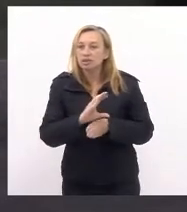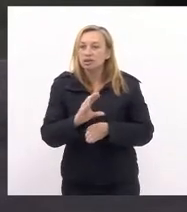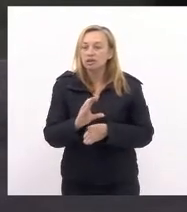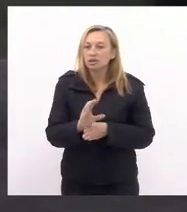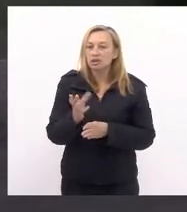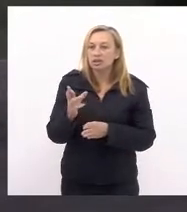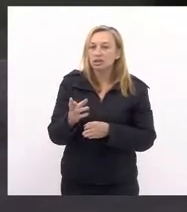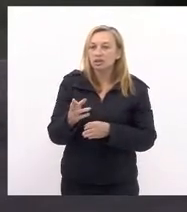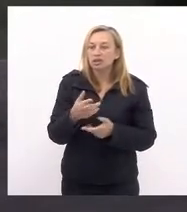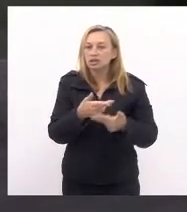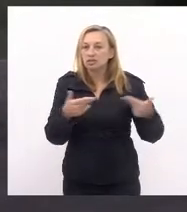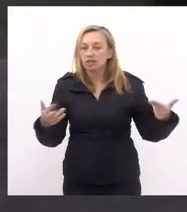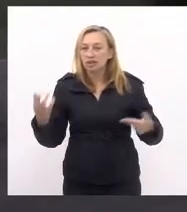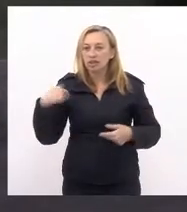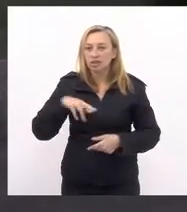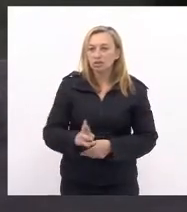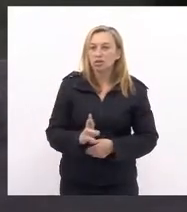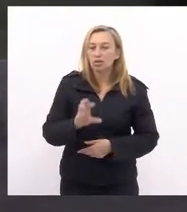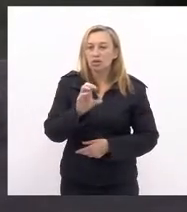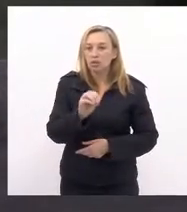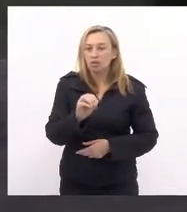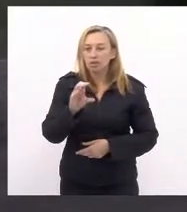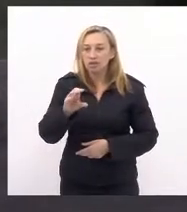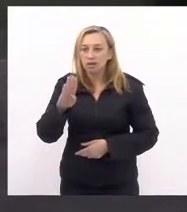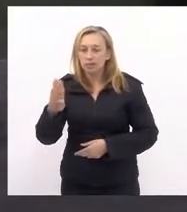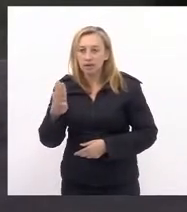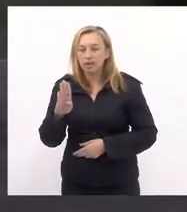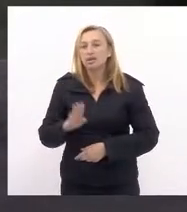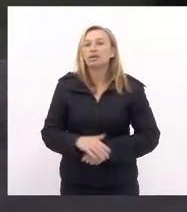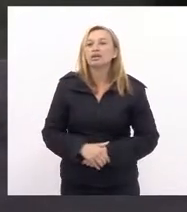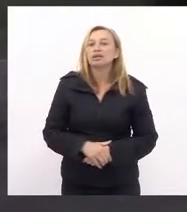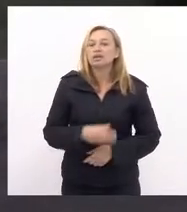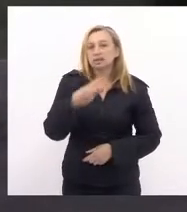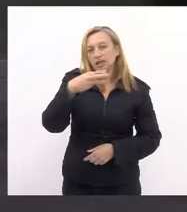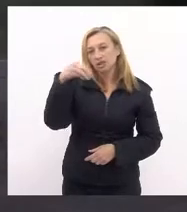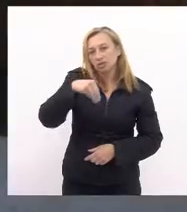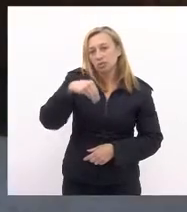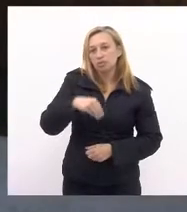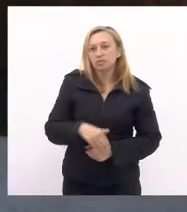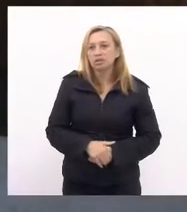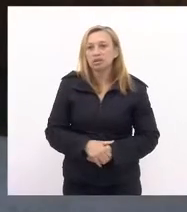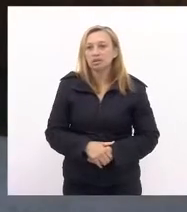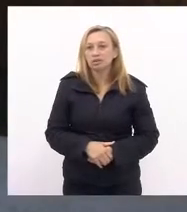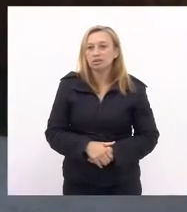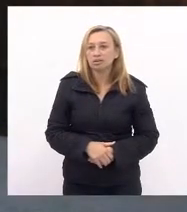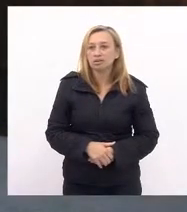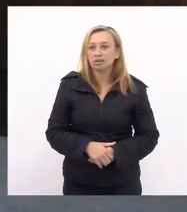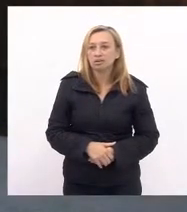Interreligioso da OCB. Com a palavra, a senhora tem 3 minutos.